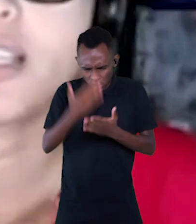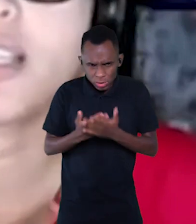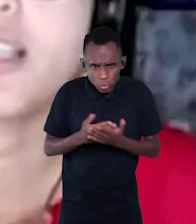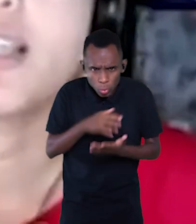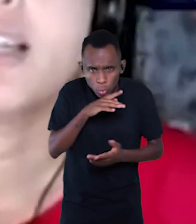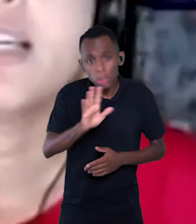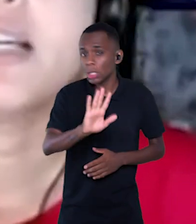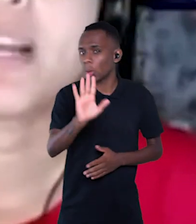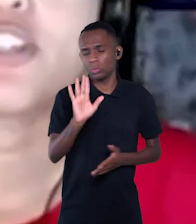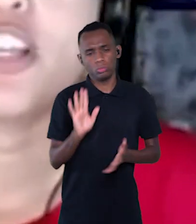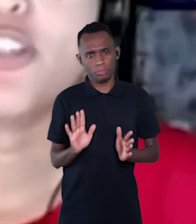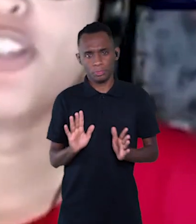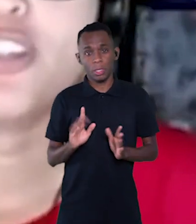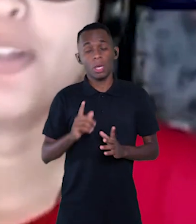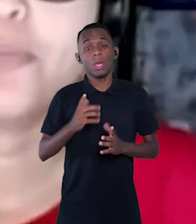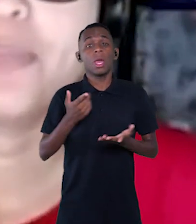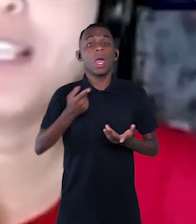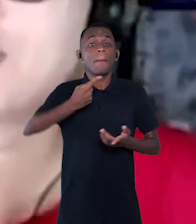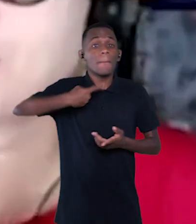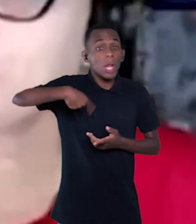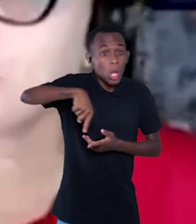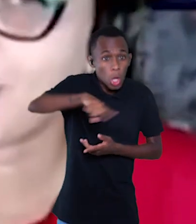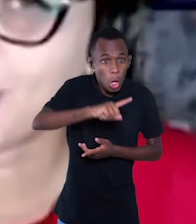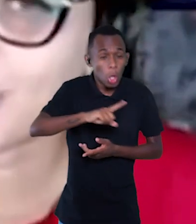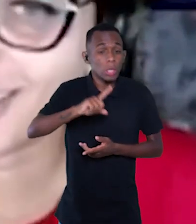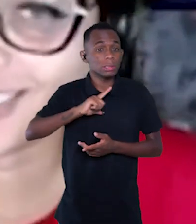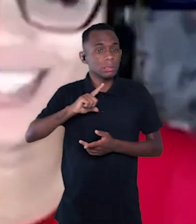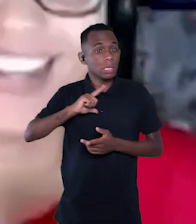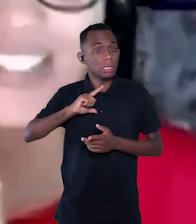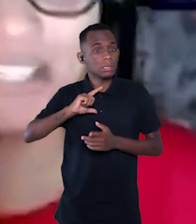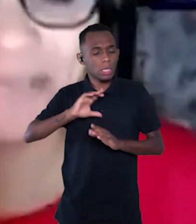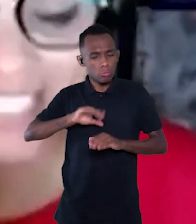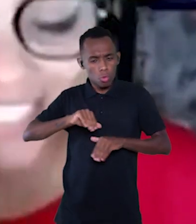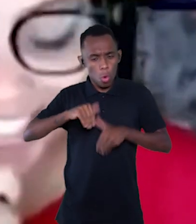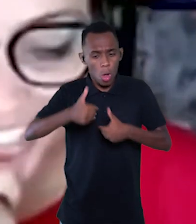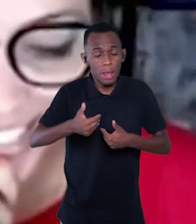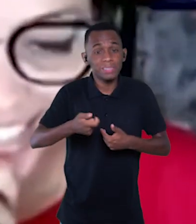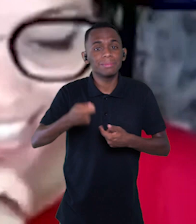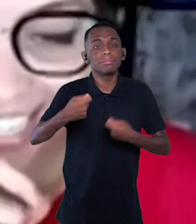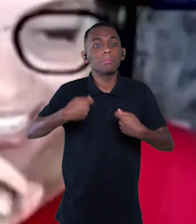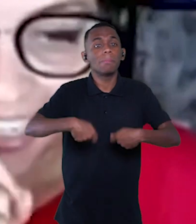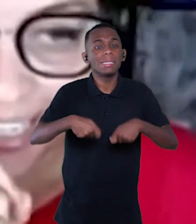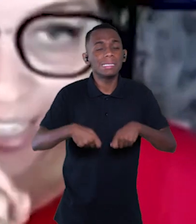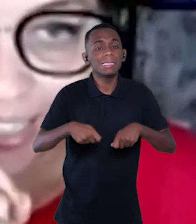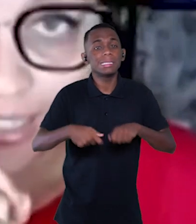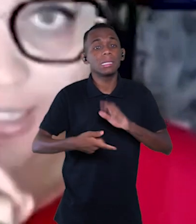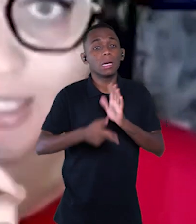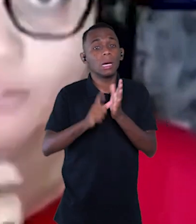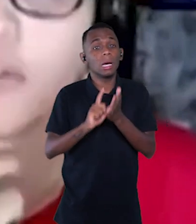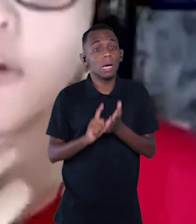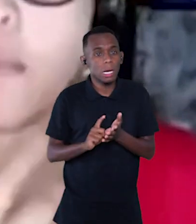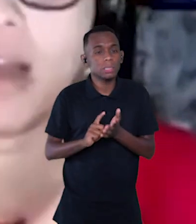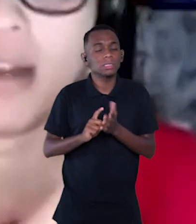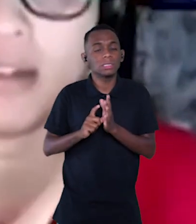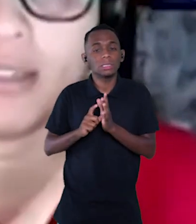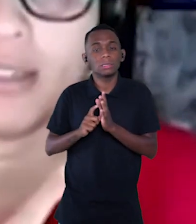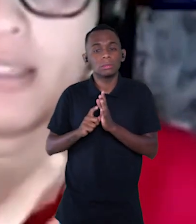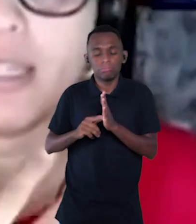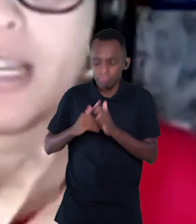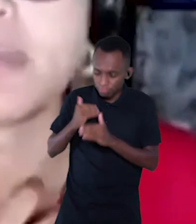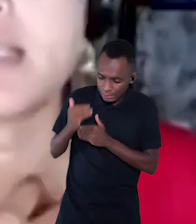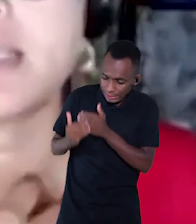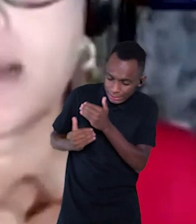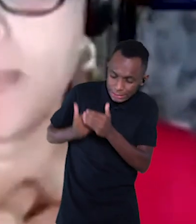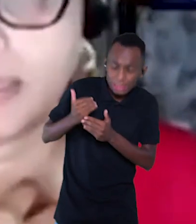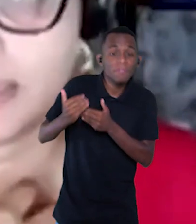acho que para a gente ter essa ousadia, a gente precisa se formar e